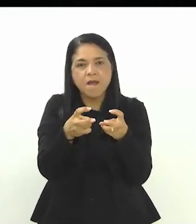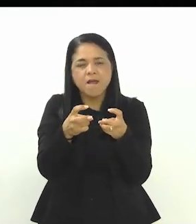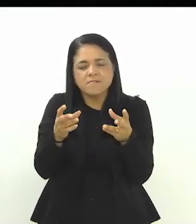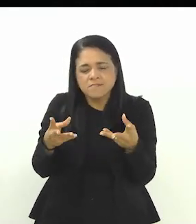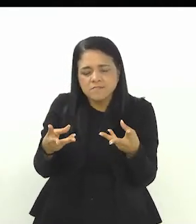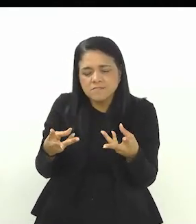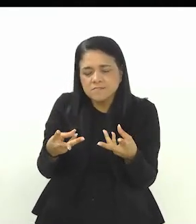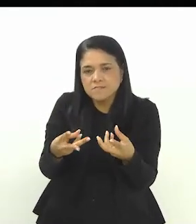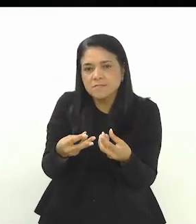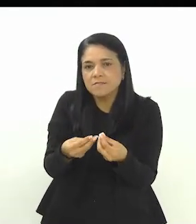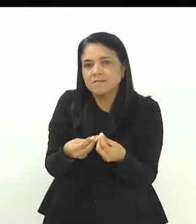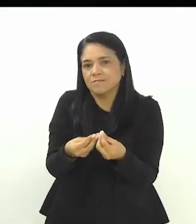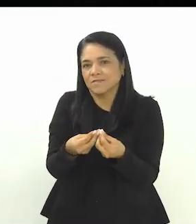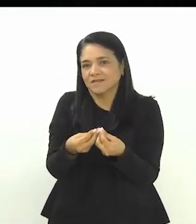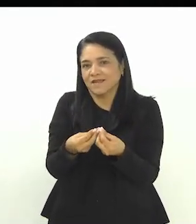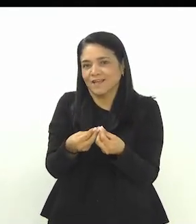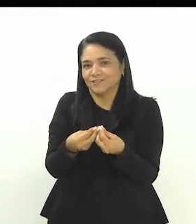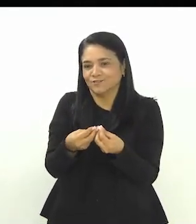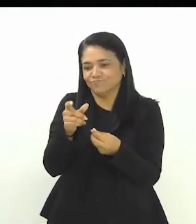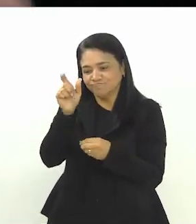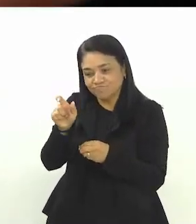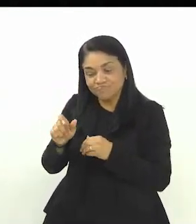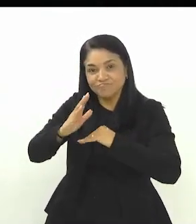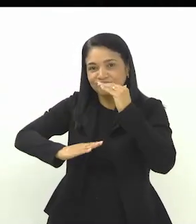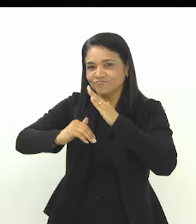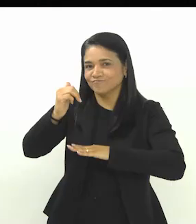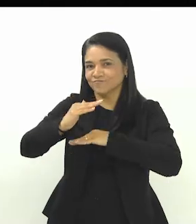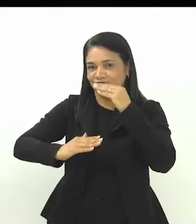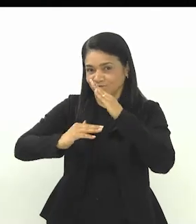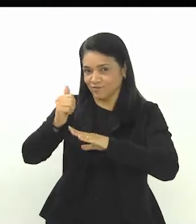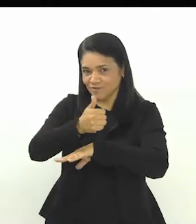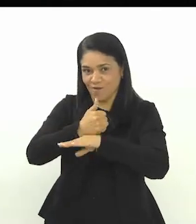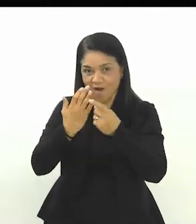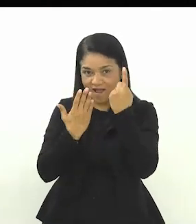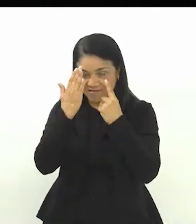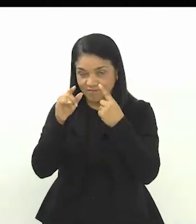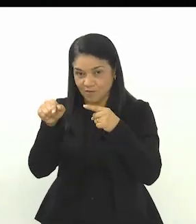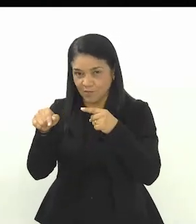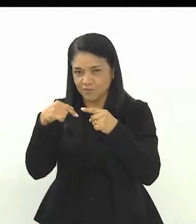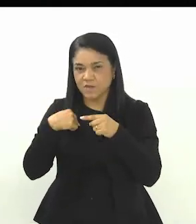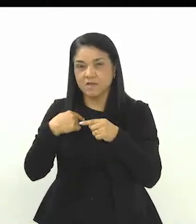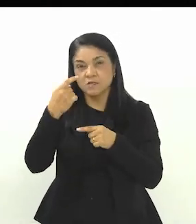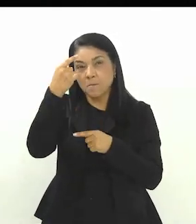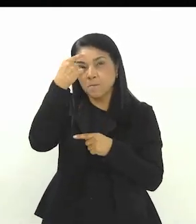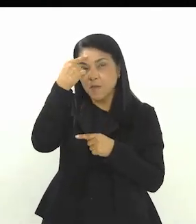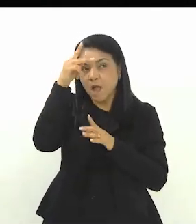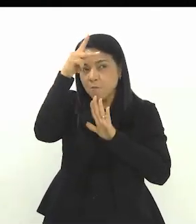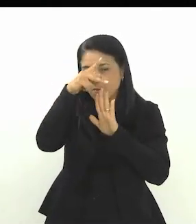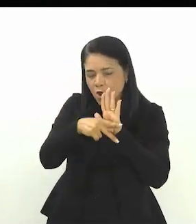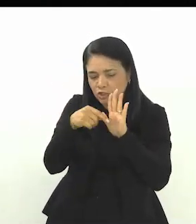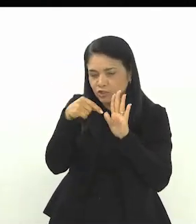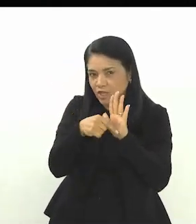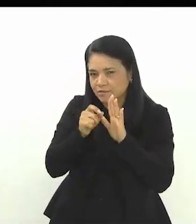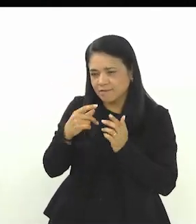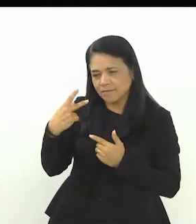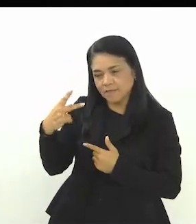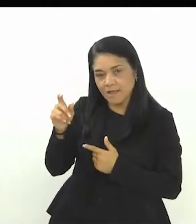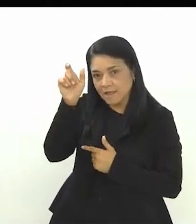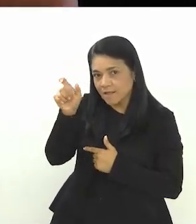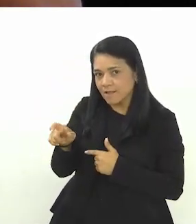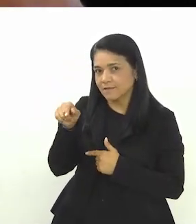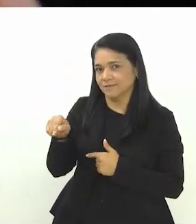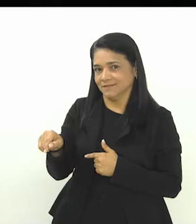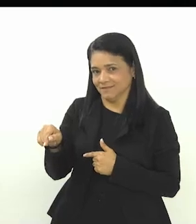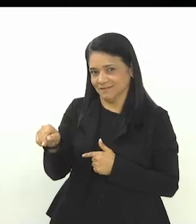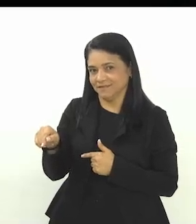essa sensibilidade dele, porque a gente está debaixo de um guarda-chuva aonde o projeto é